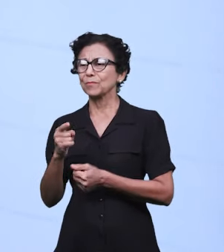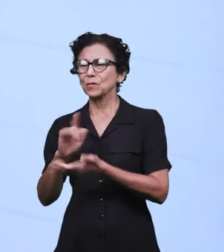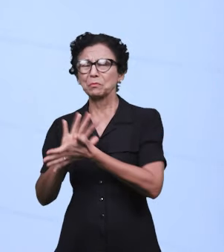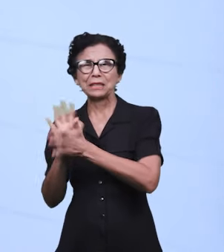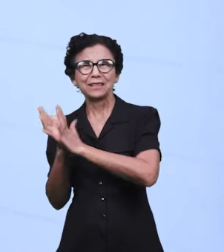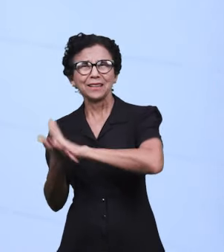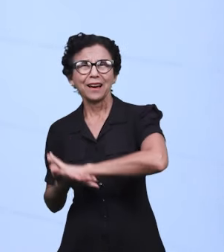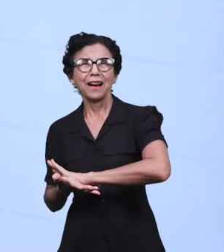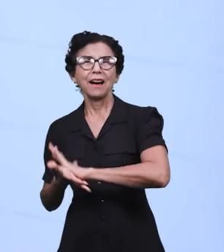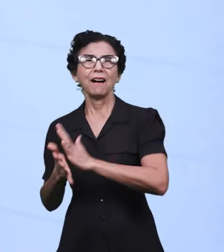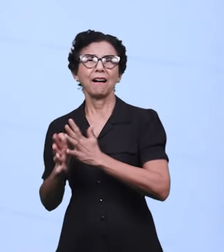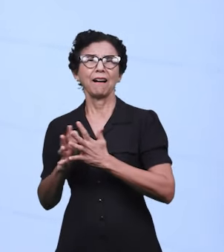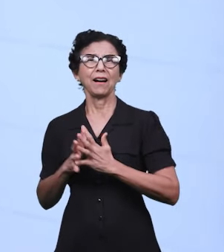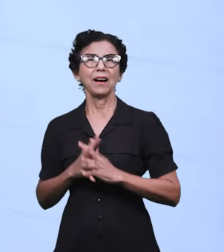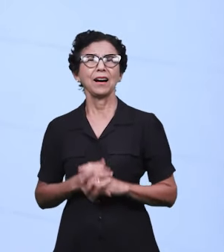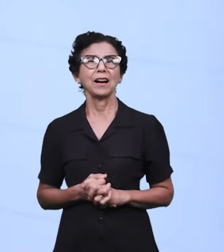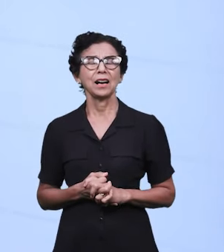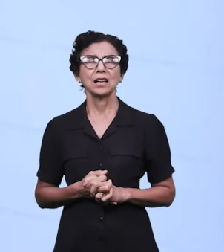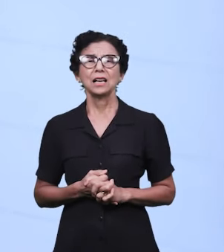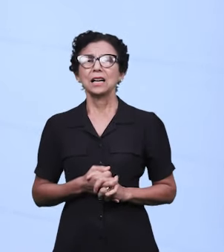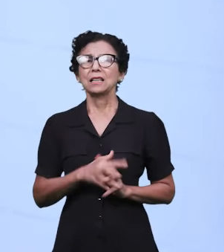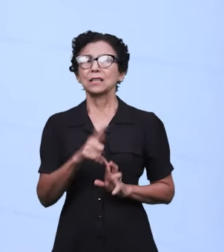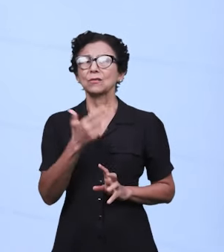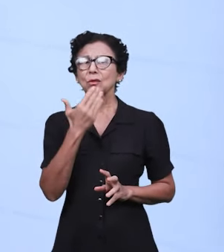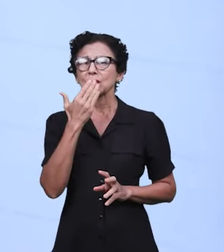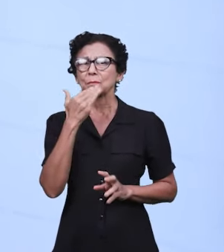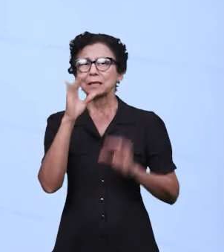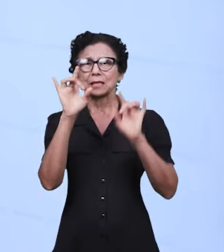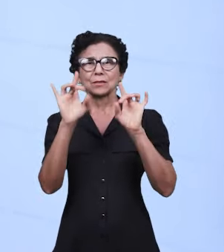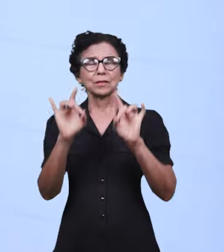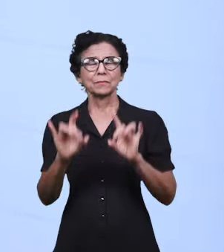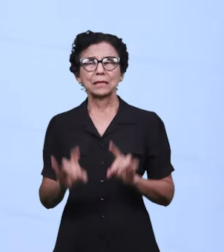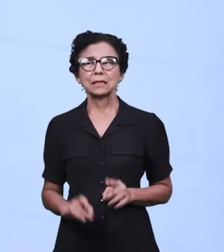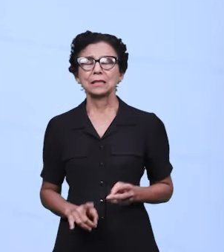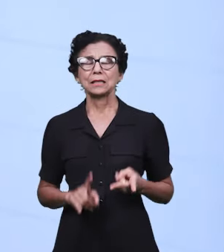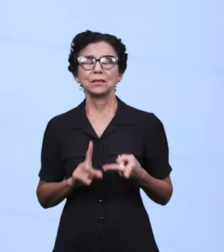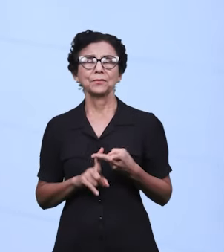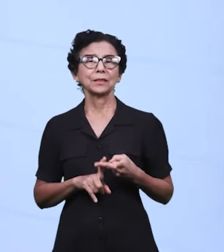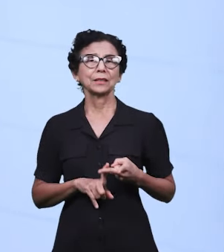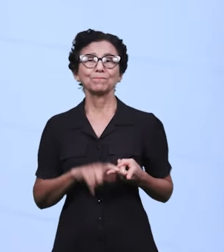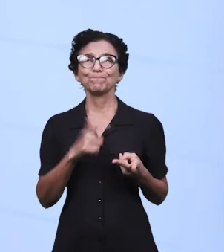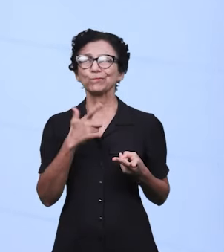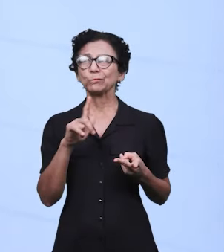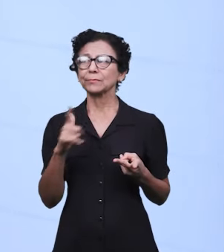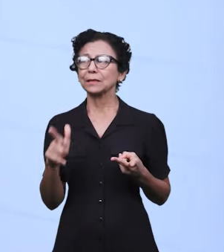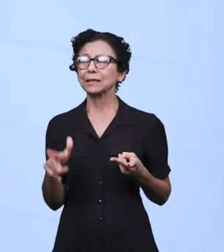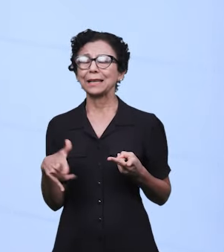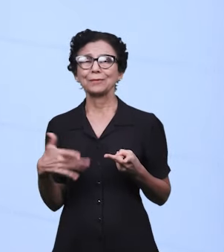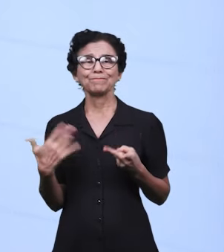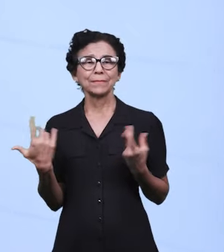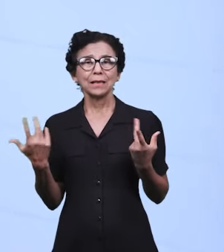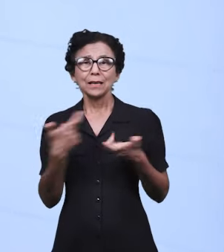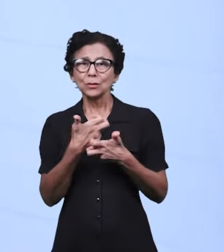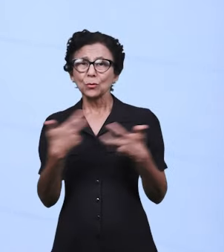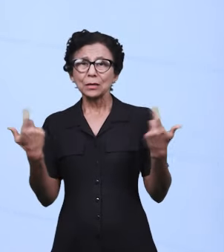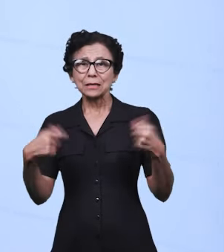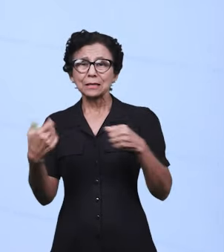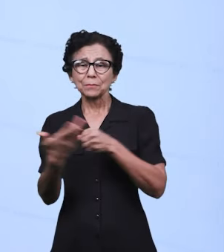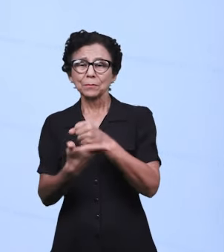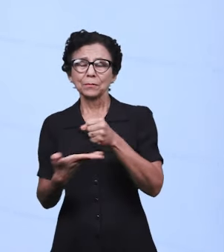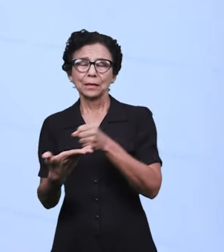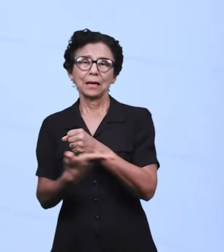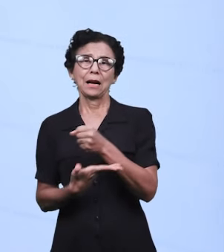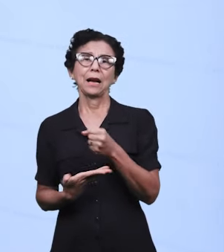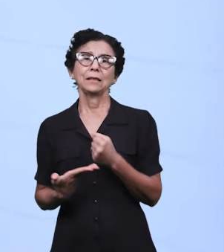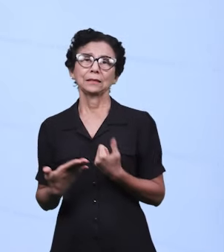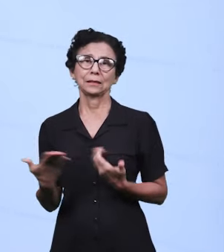vezes até de uma alimentação adequada, privado das necessidades básicas, né, para